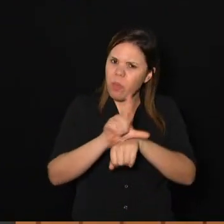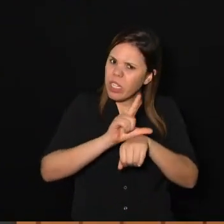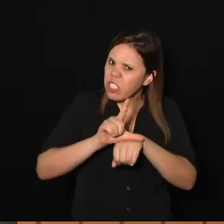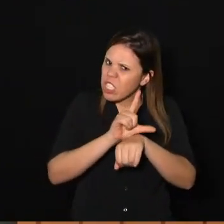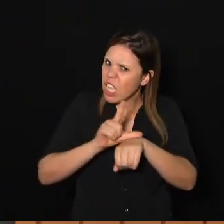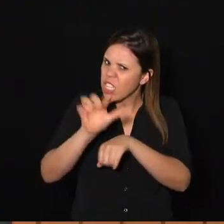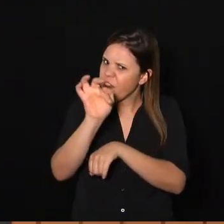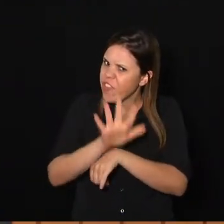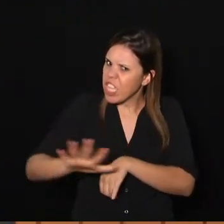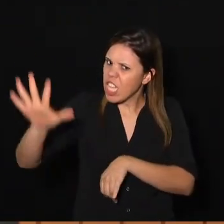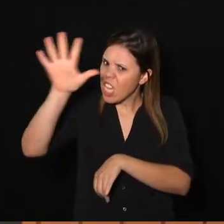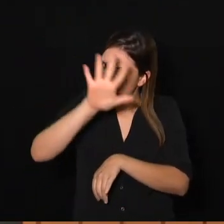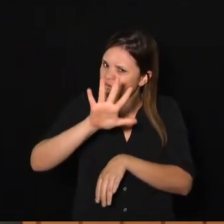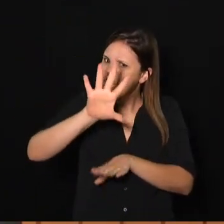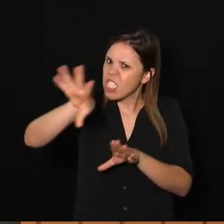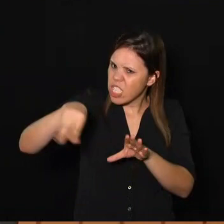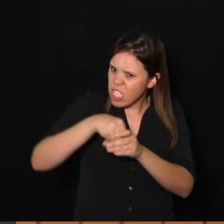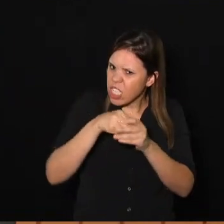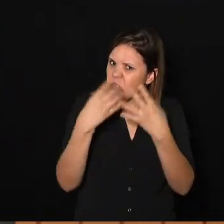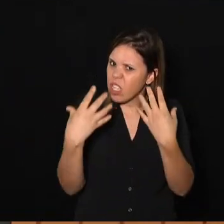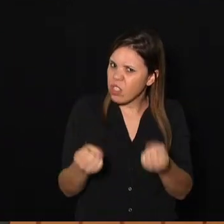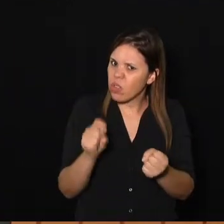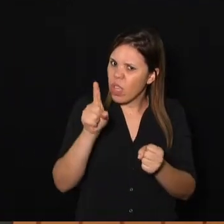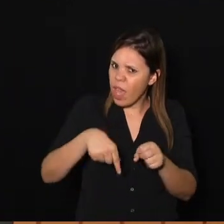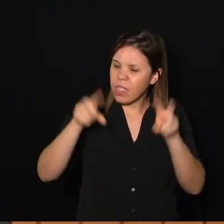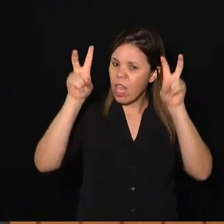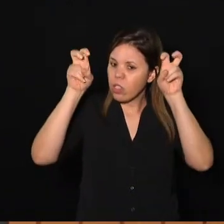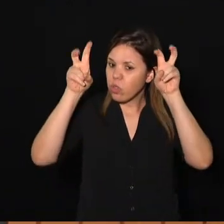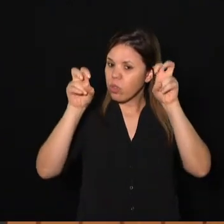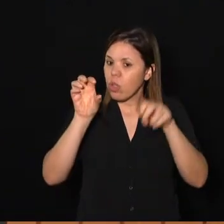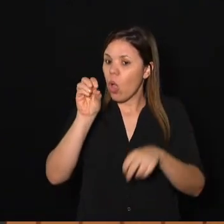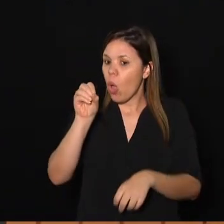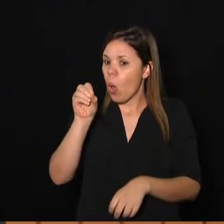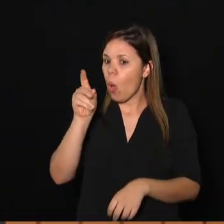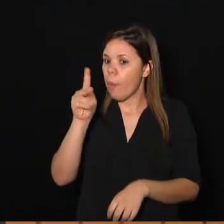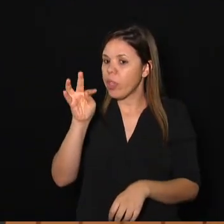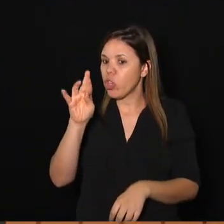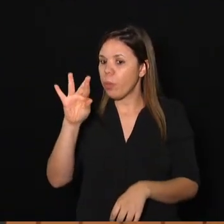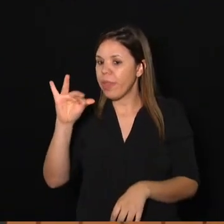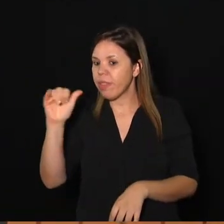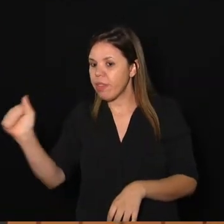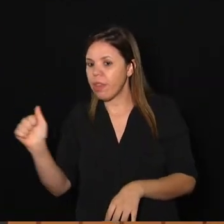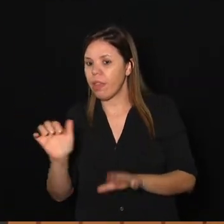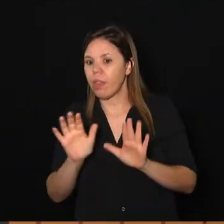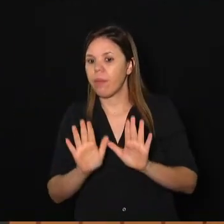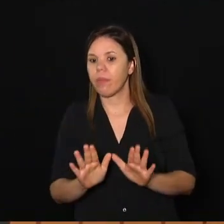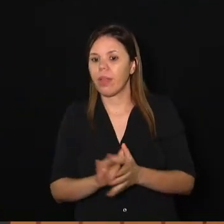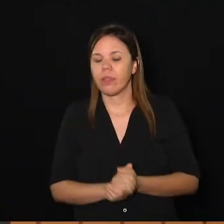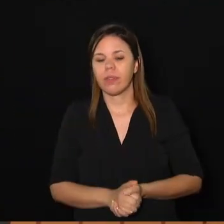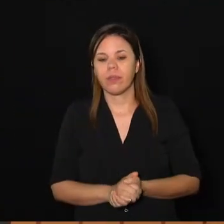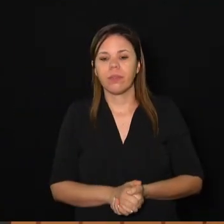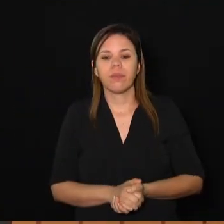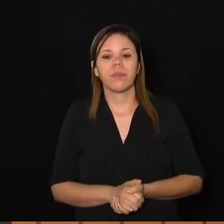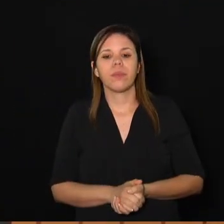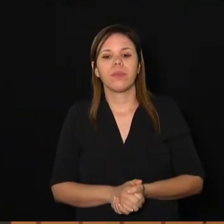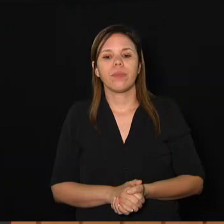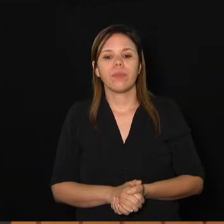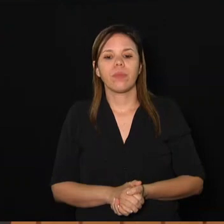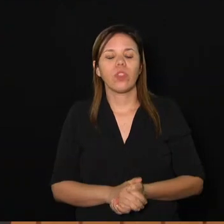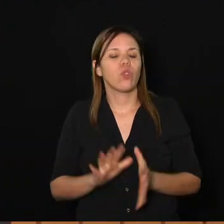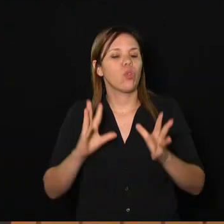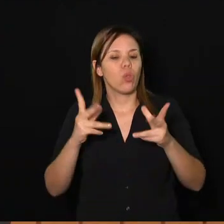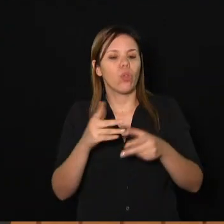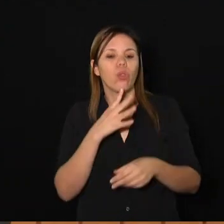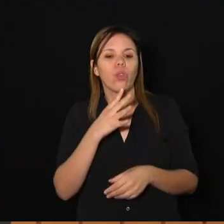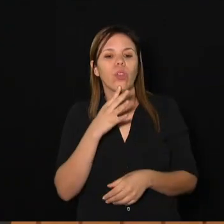federal regulamentando o assunto da optometria e obviamente como é de conhecimento de